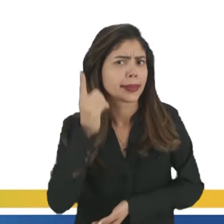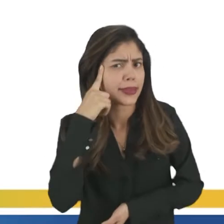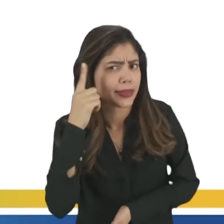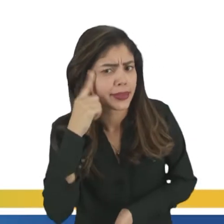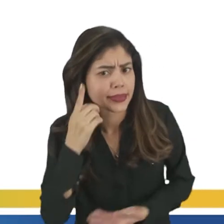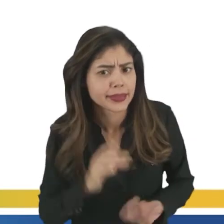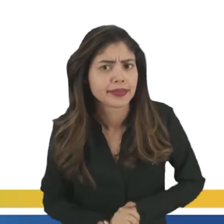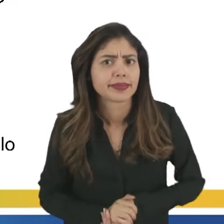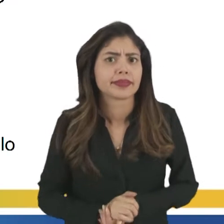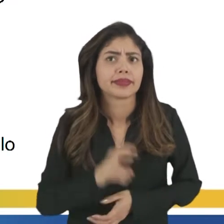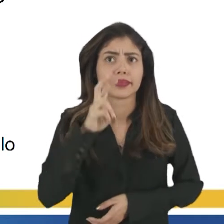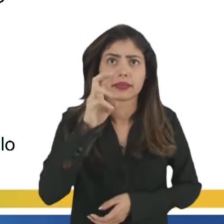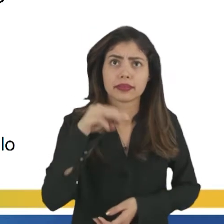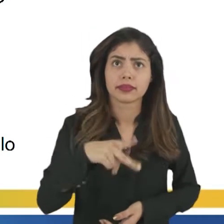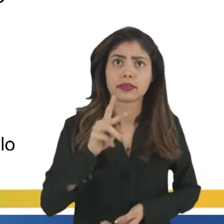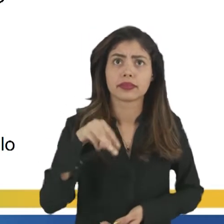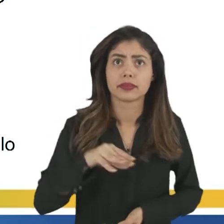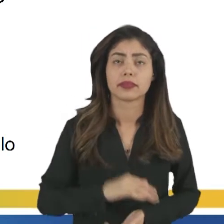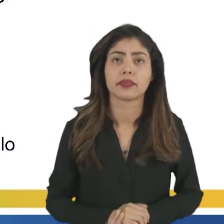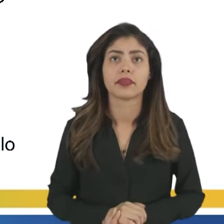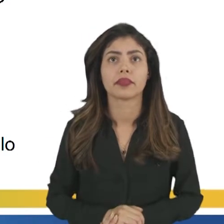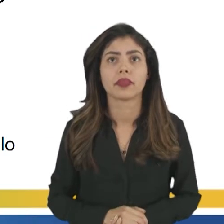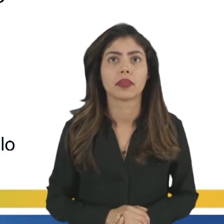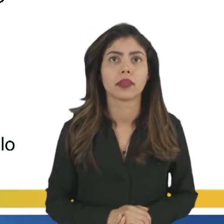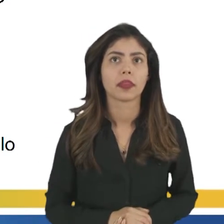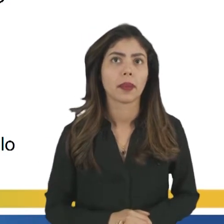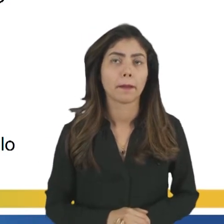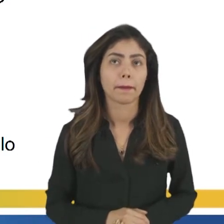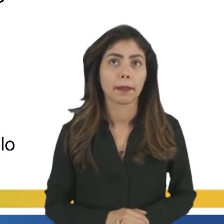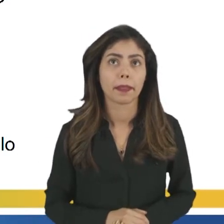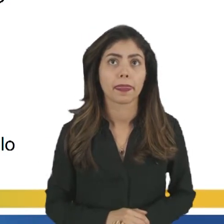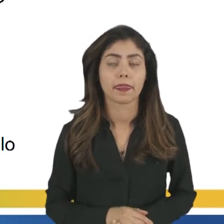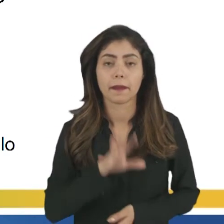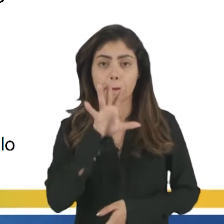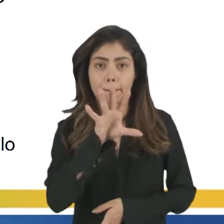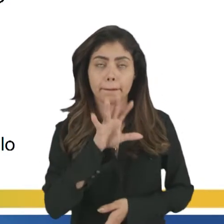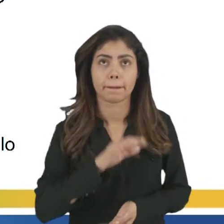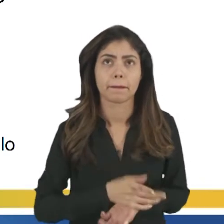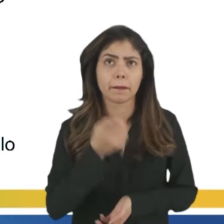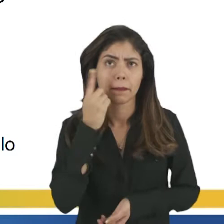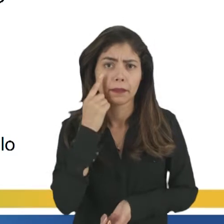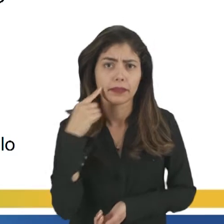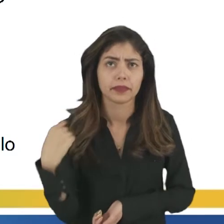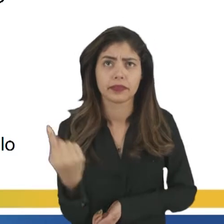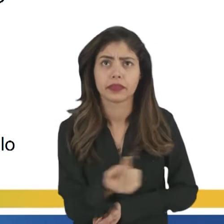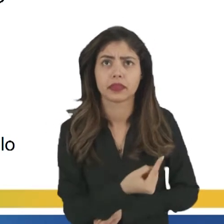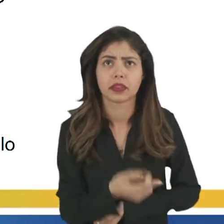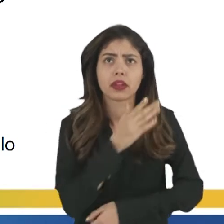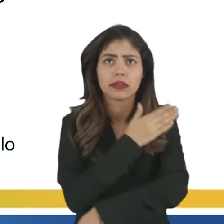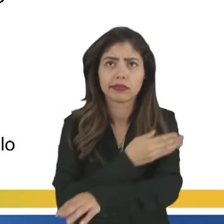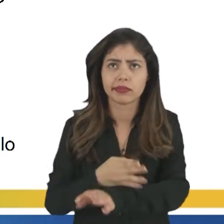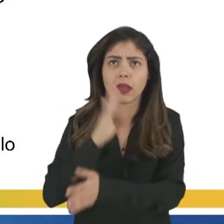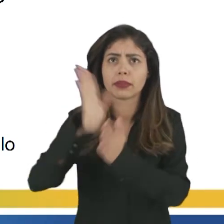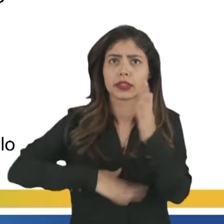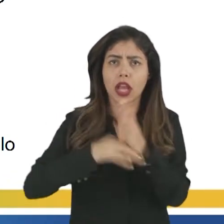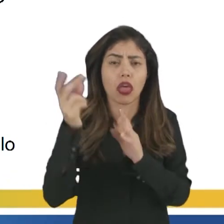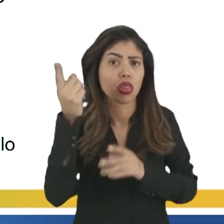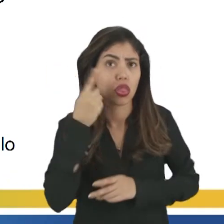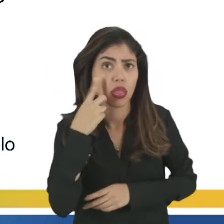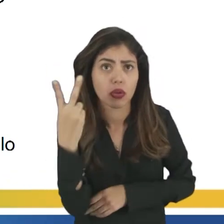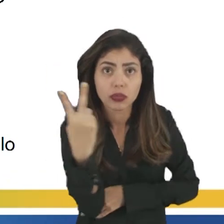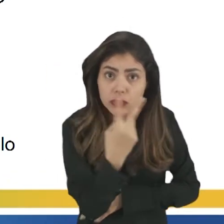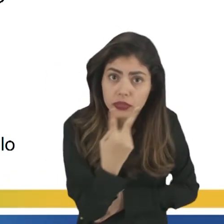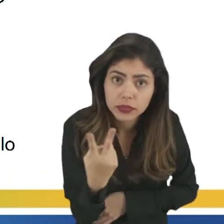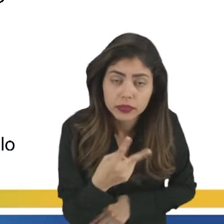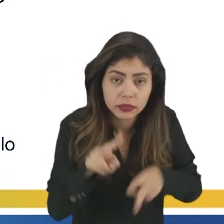pessoal? 5 km por hora, tá? Então, aqui, né? Olha por nós, né? Costumava-se pintar 2 olhos na